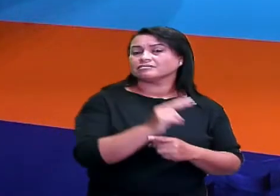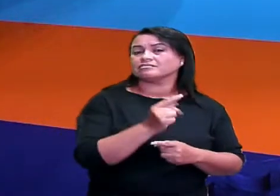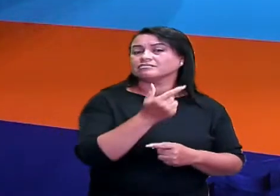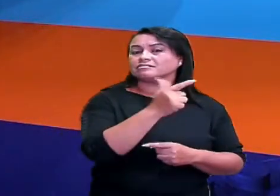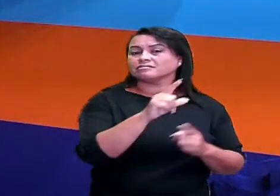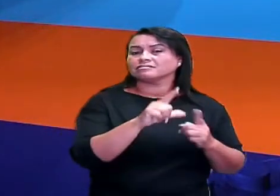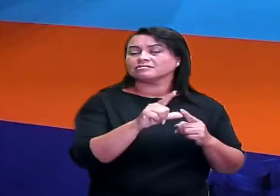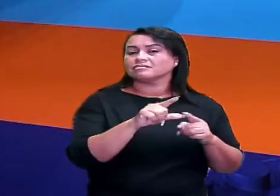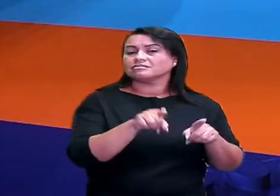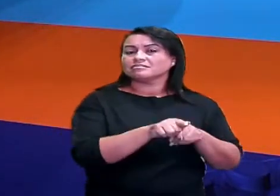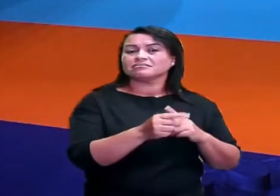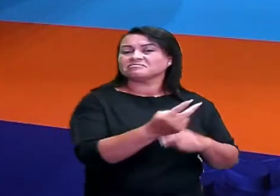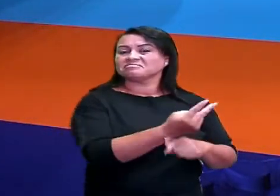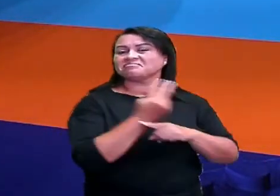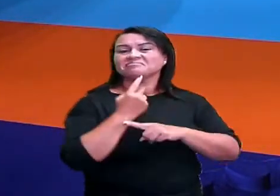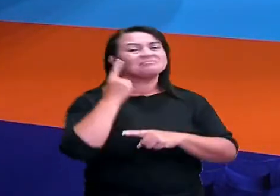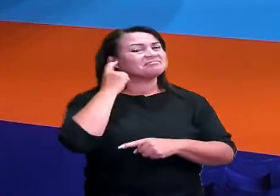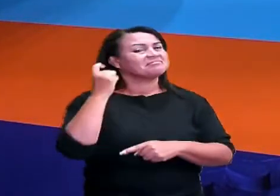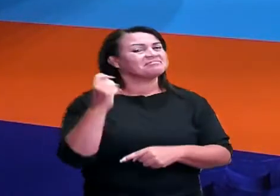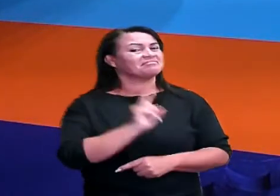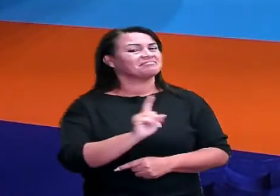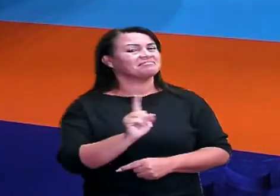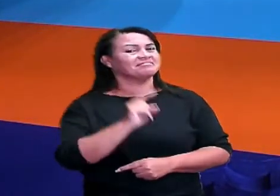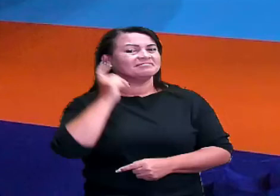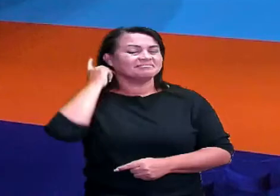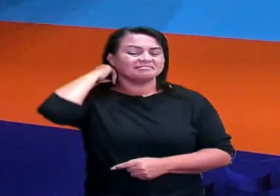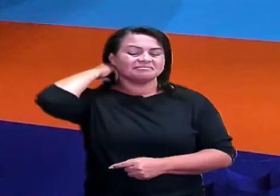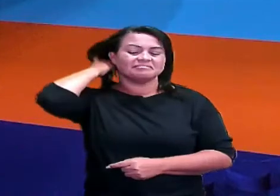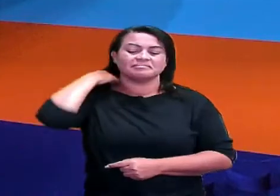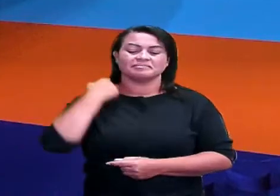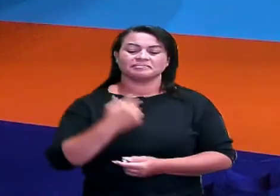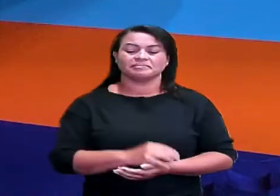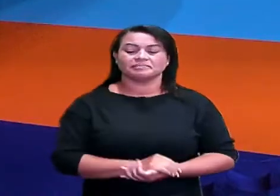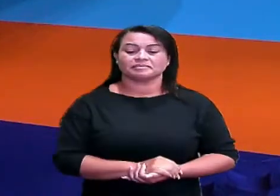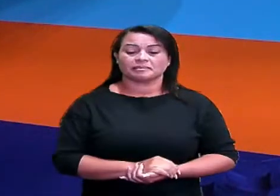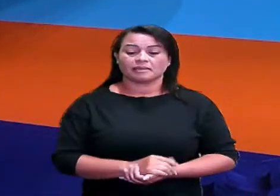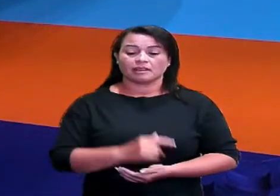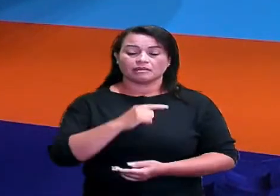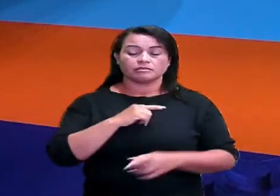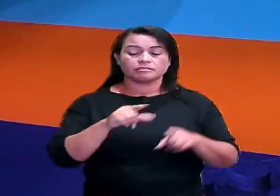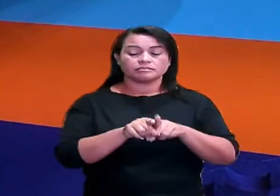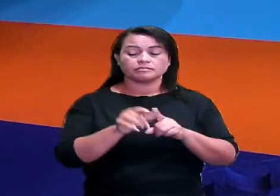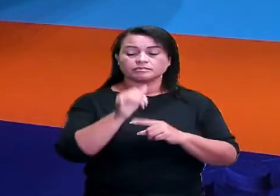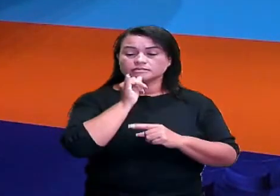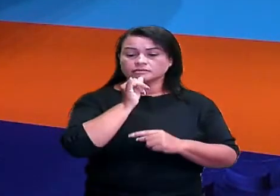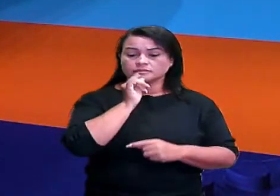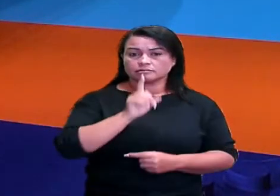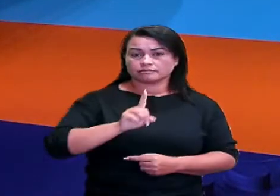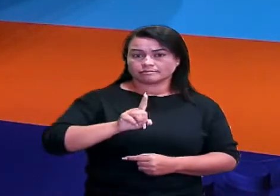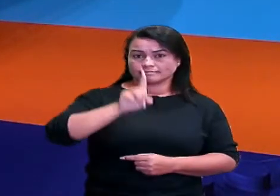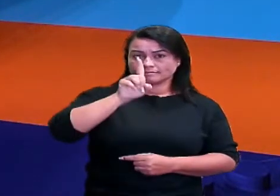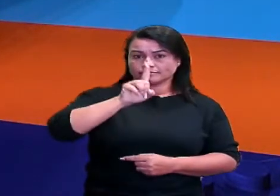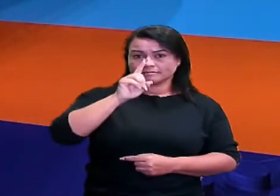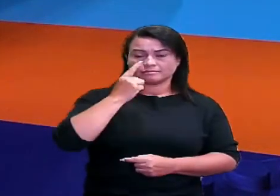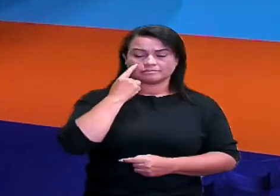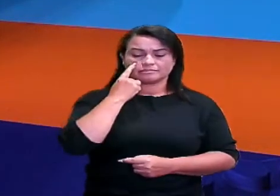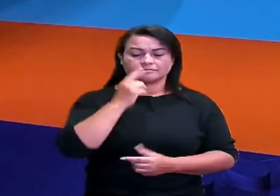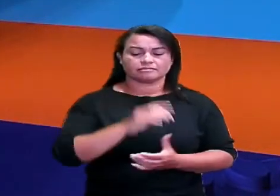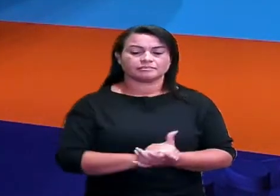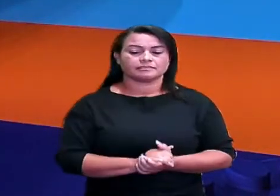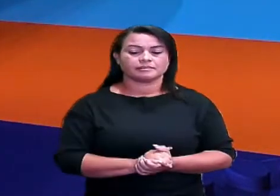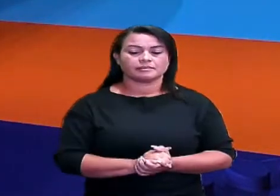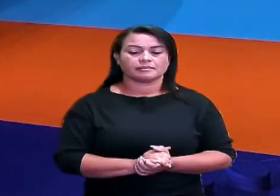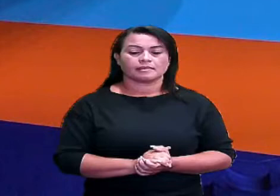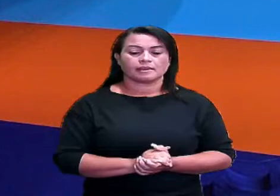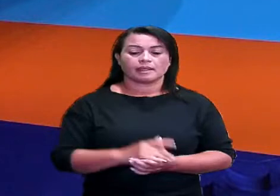nem pega emprestado o som de outras letras. E aqui eu tenho um exemplo para vocês, ó. Então aqui,